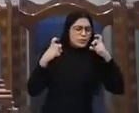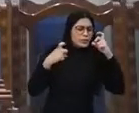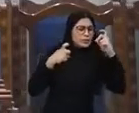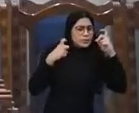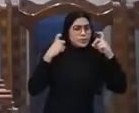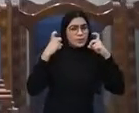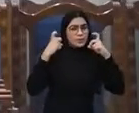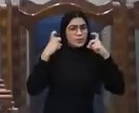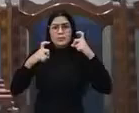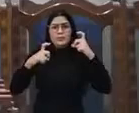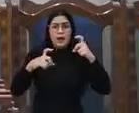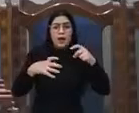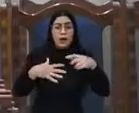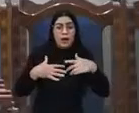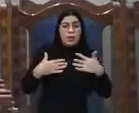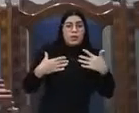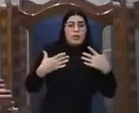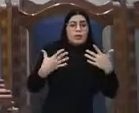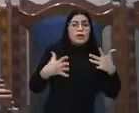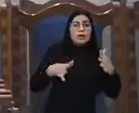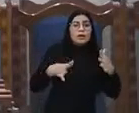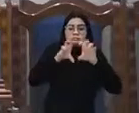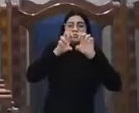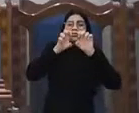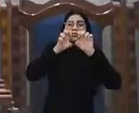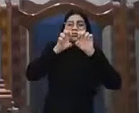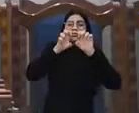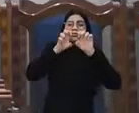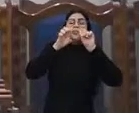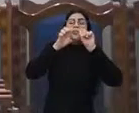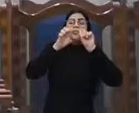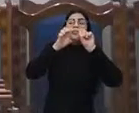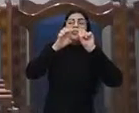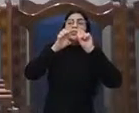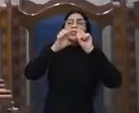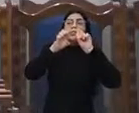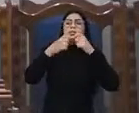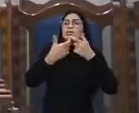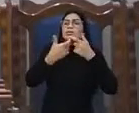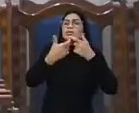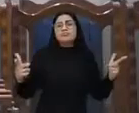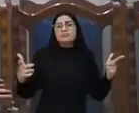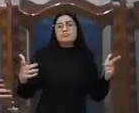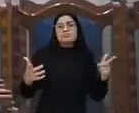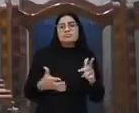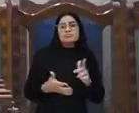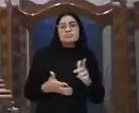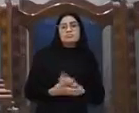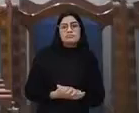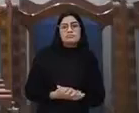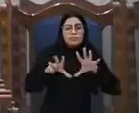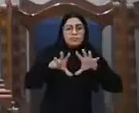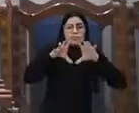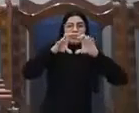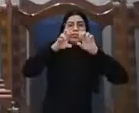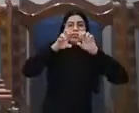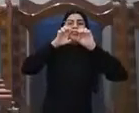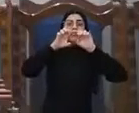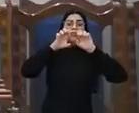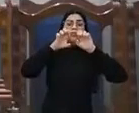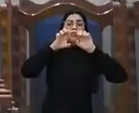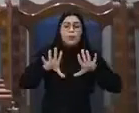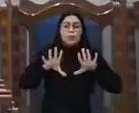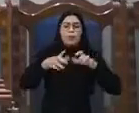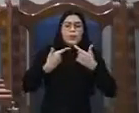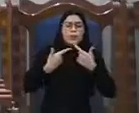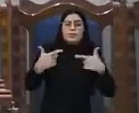fôlego vai sumindo. A pessoa procura força para respirar e não consegue, não acha, os